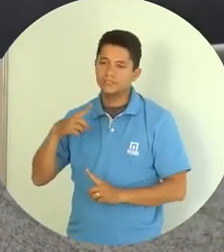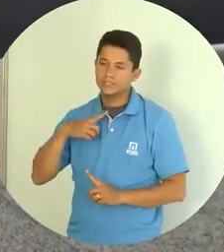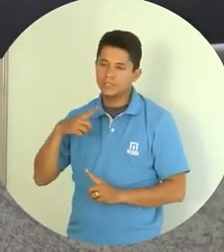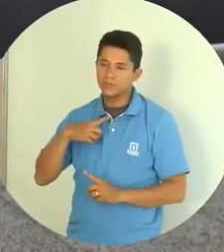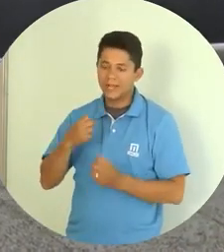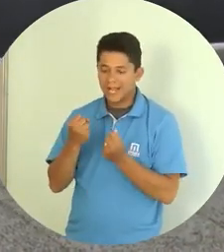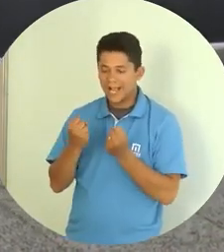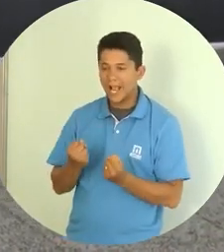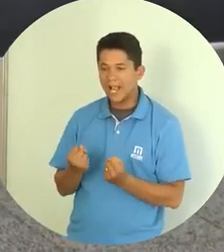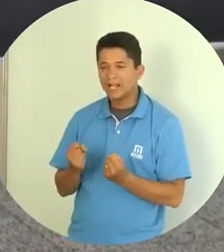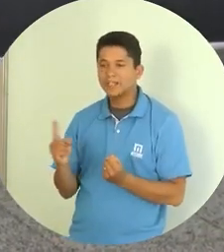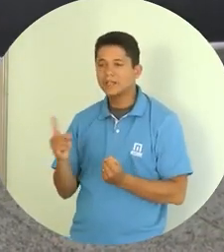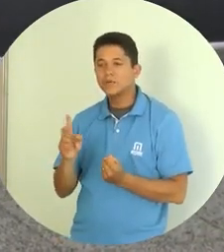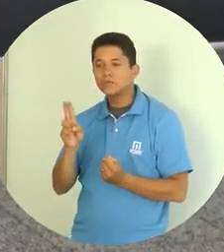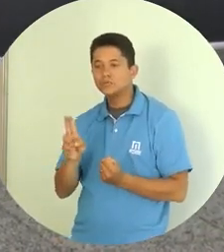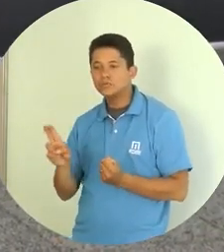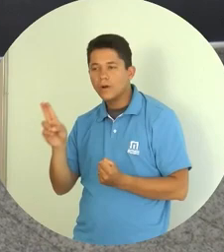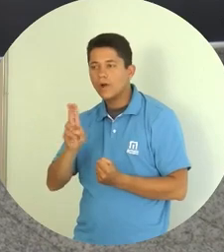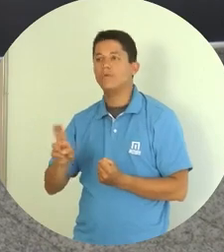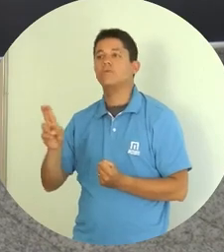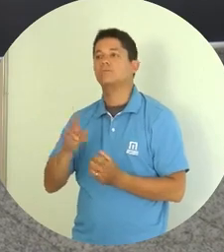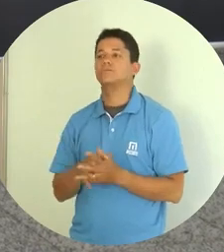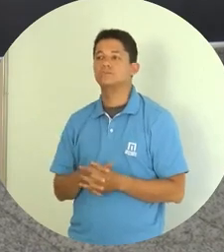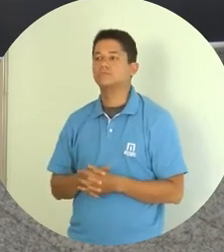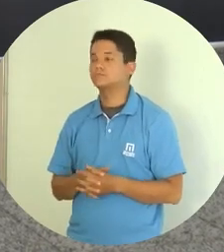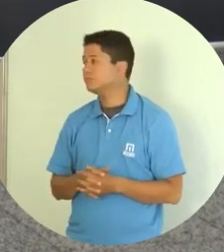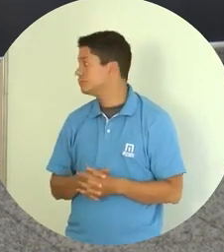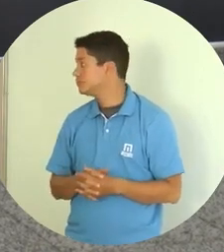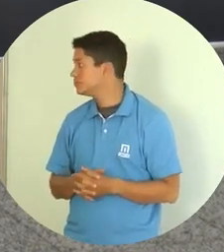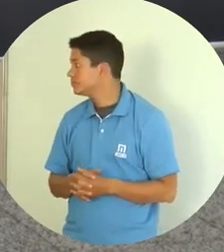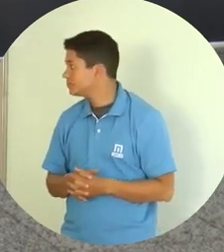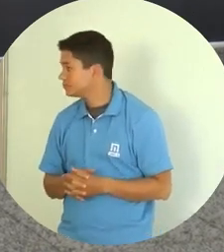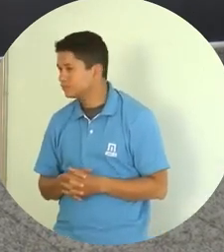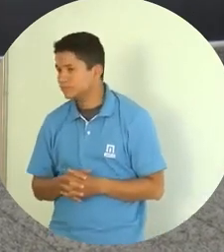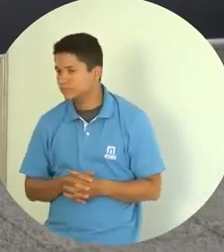usuais, que não sejam só cargas de compressão.